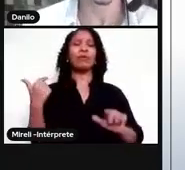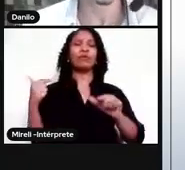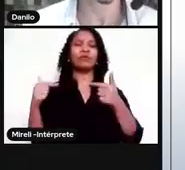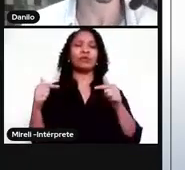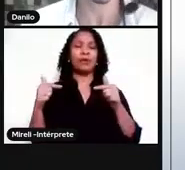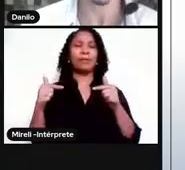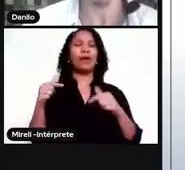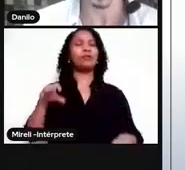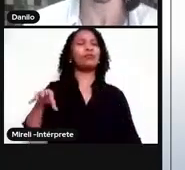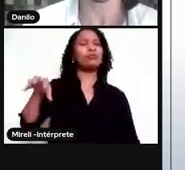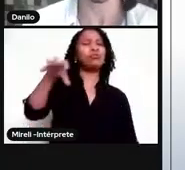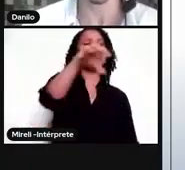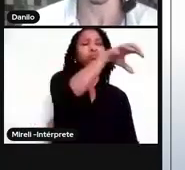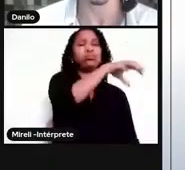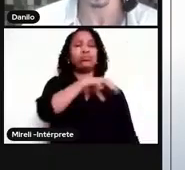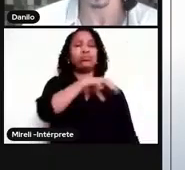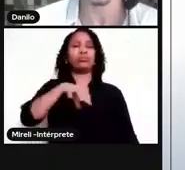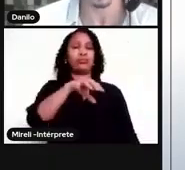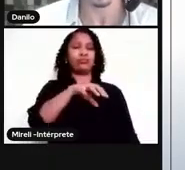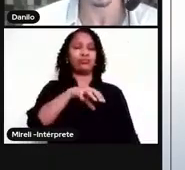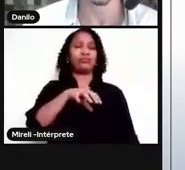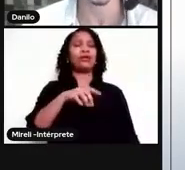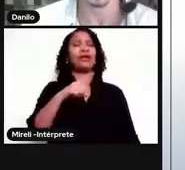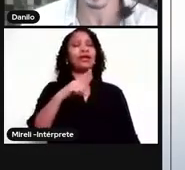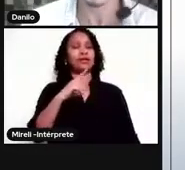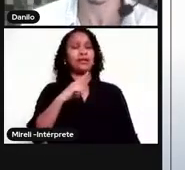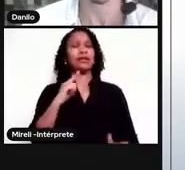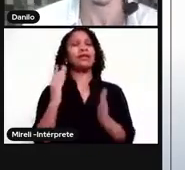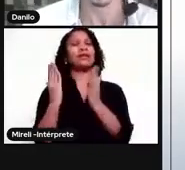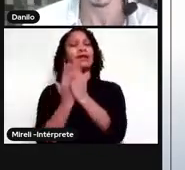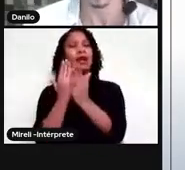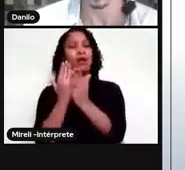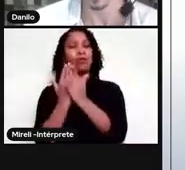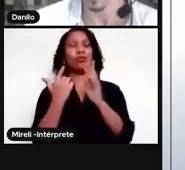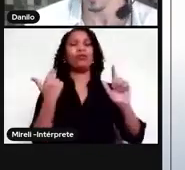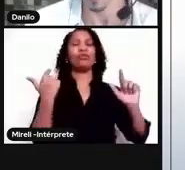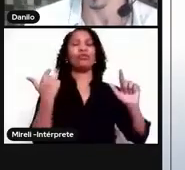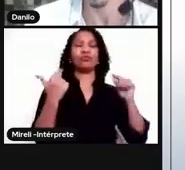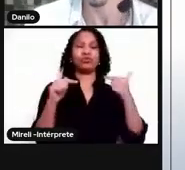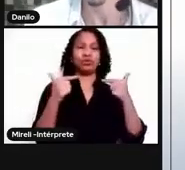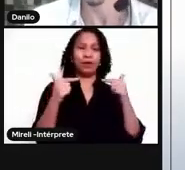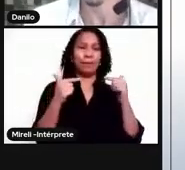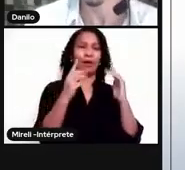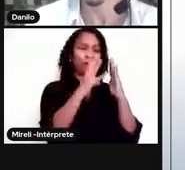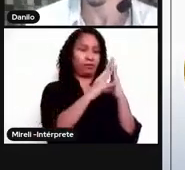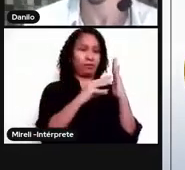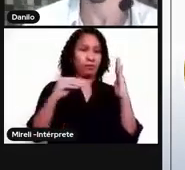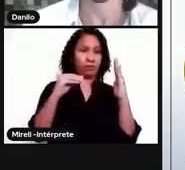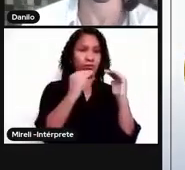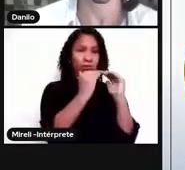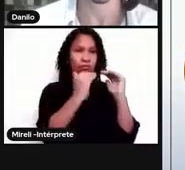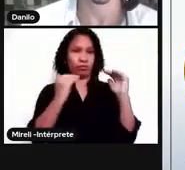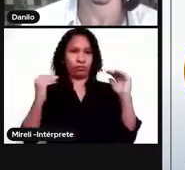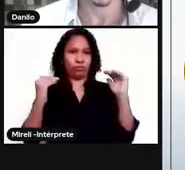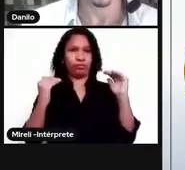e apenas um trabalho de modelagem ecológica para líquens, que foi o que eu citei anteriormente.